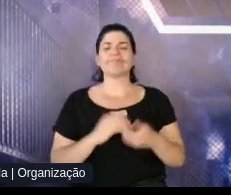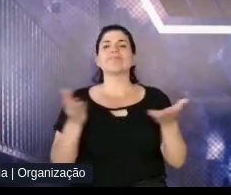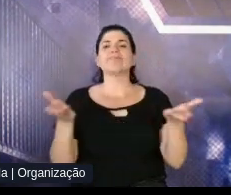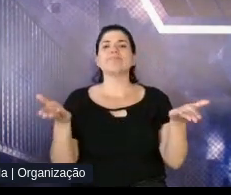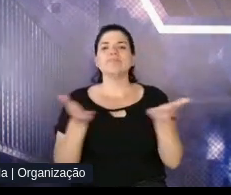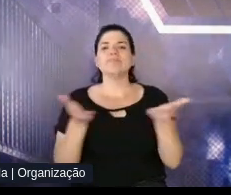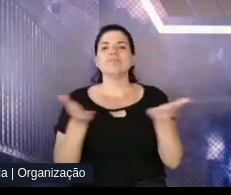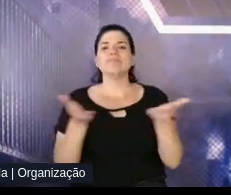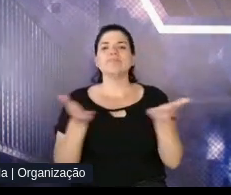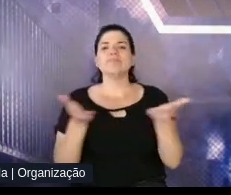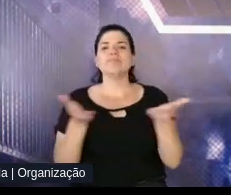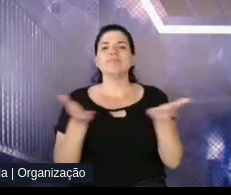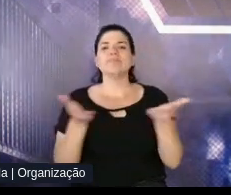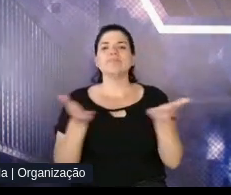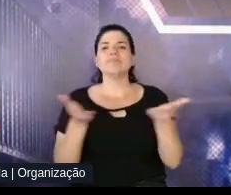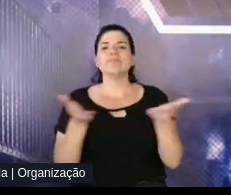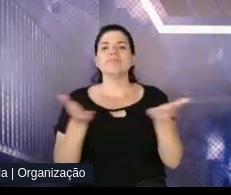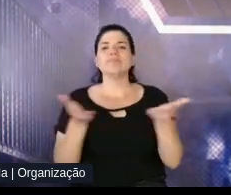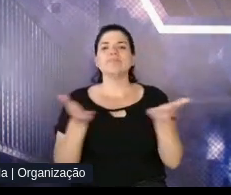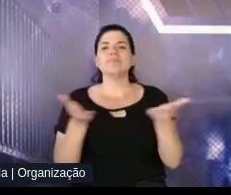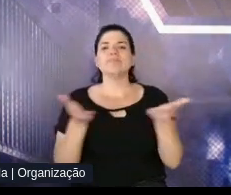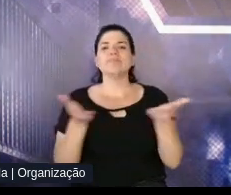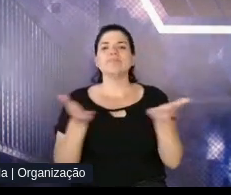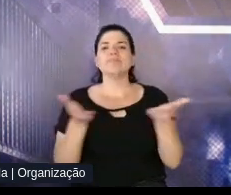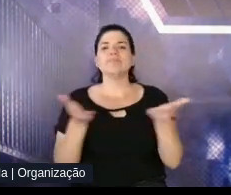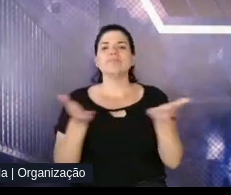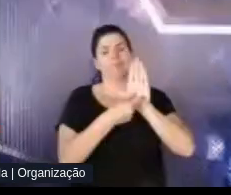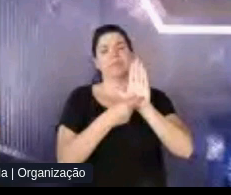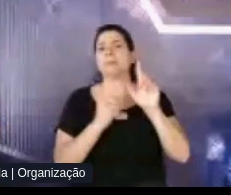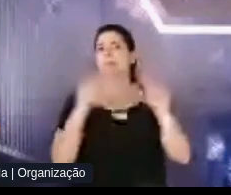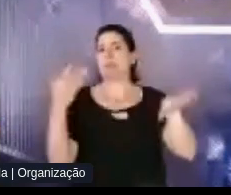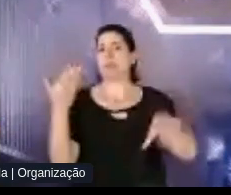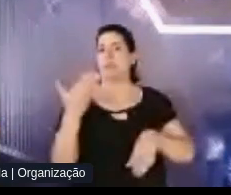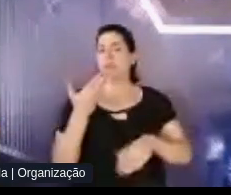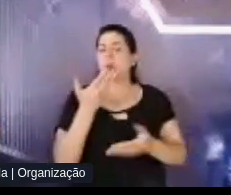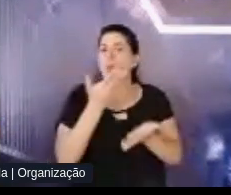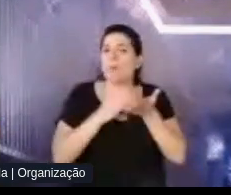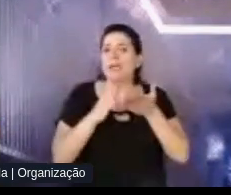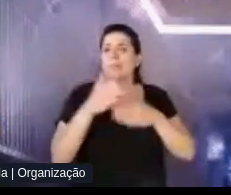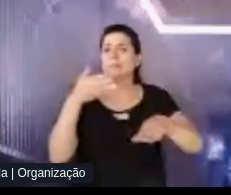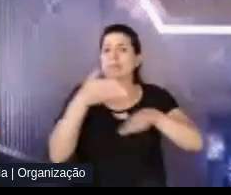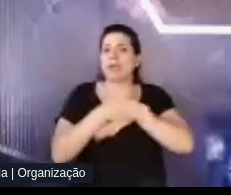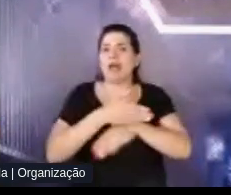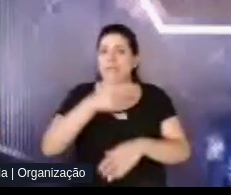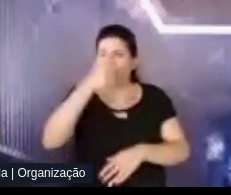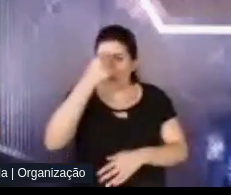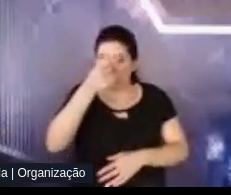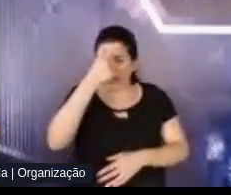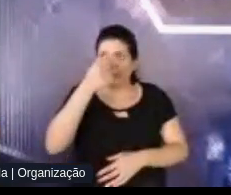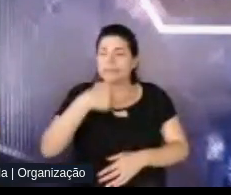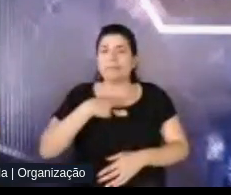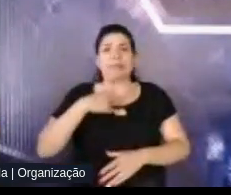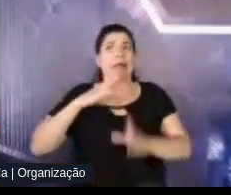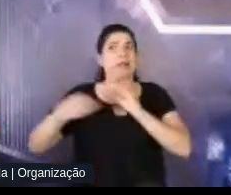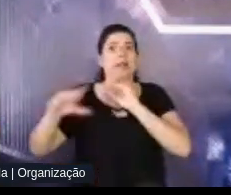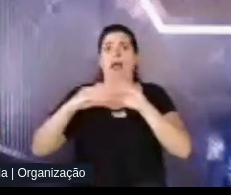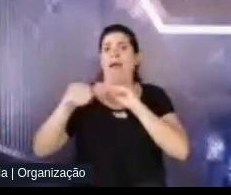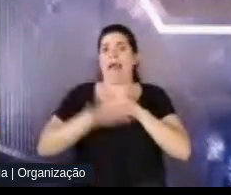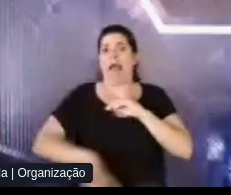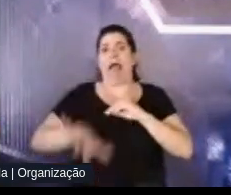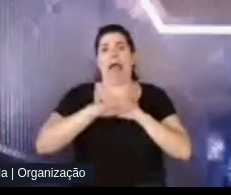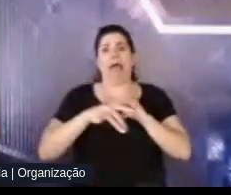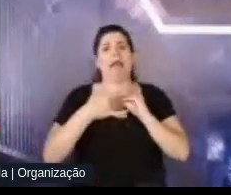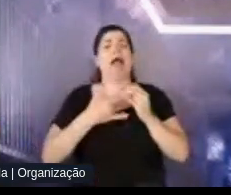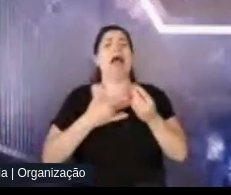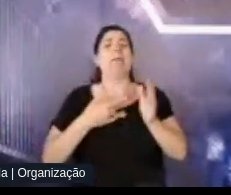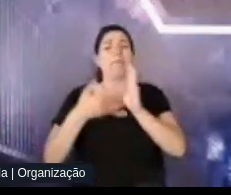hoje eu sou desenvolvedora de software, mas quando eu entrei na faculdade, eu fugia de tudo que é jeito da área de programação, porque eu